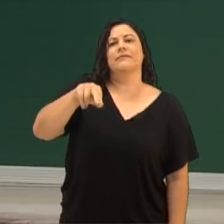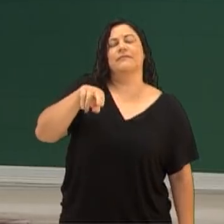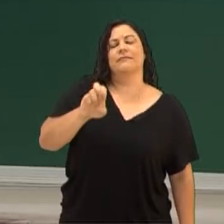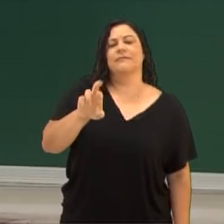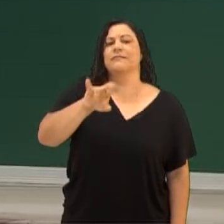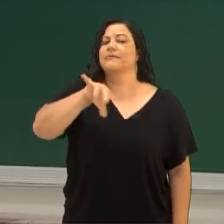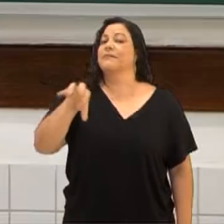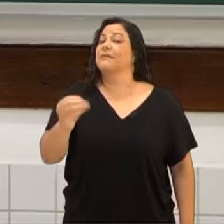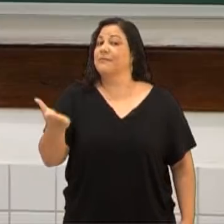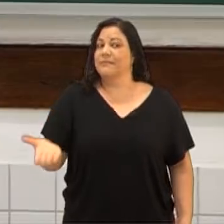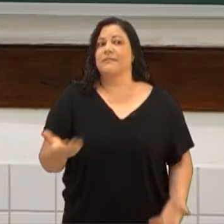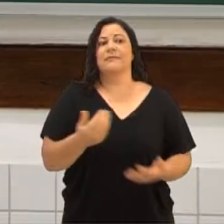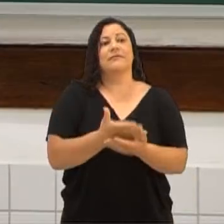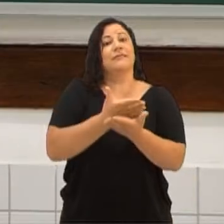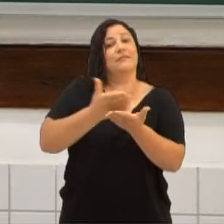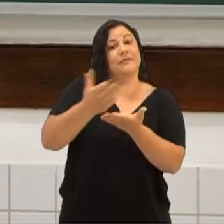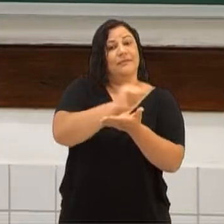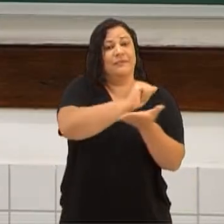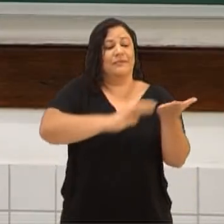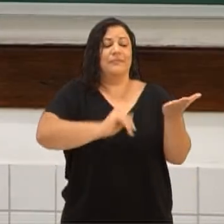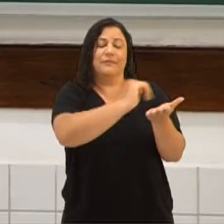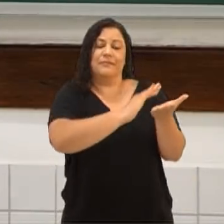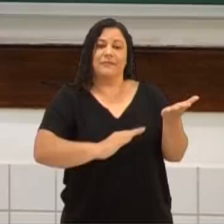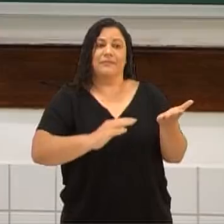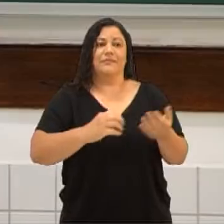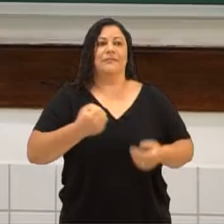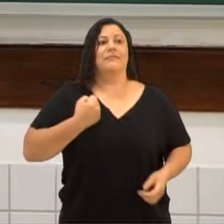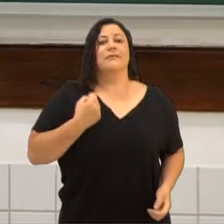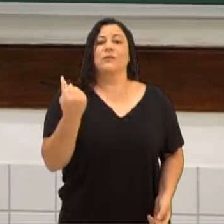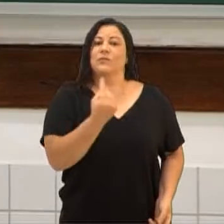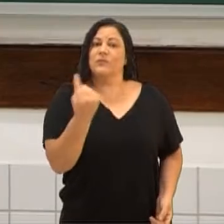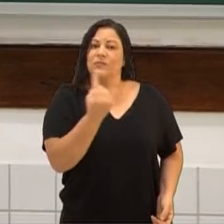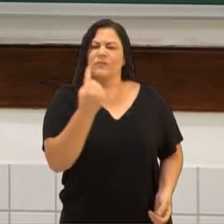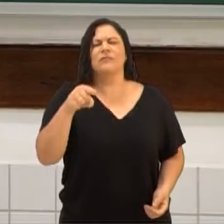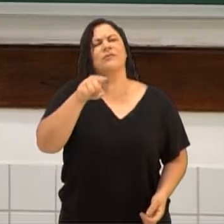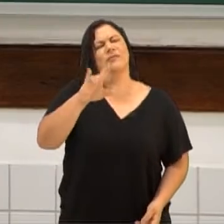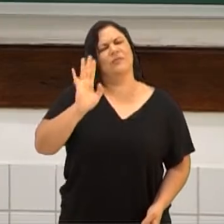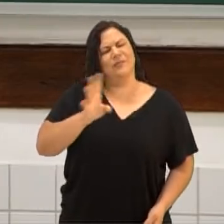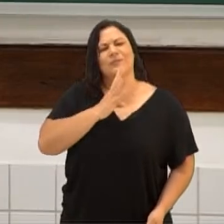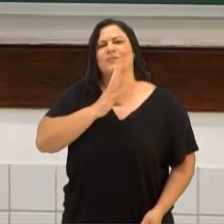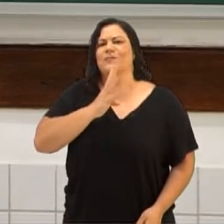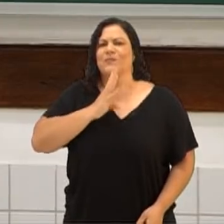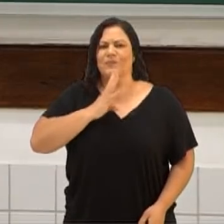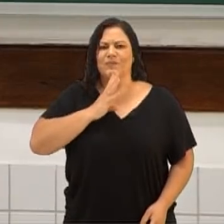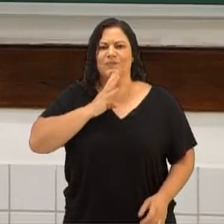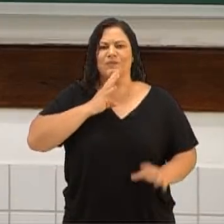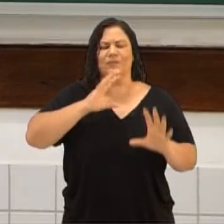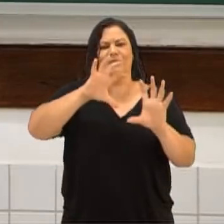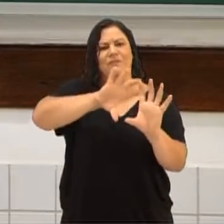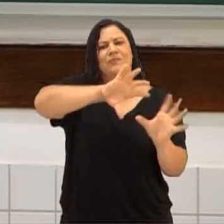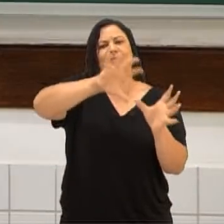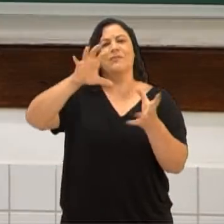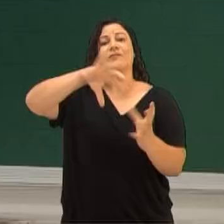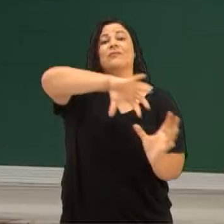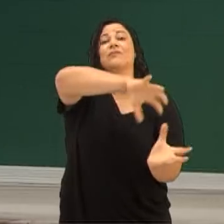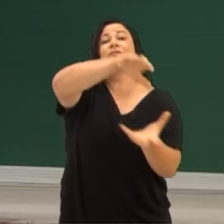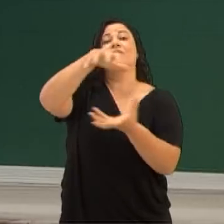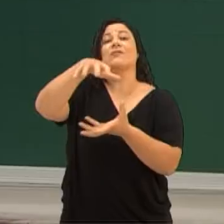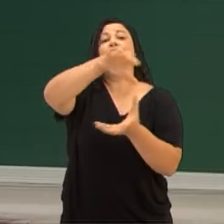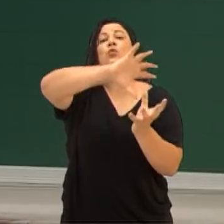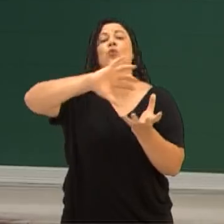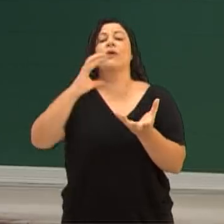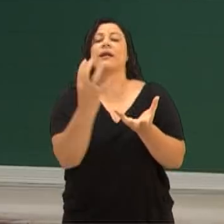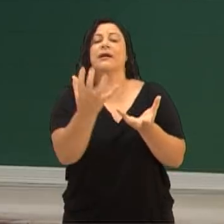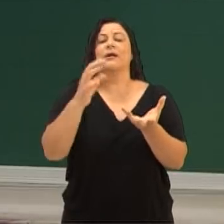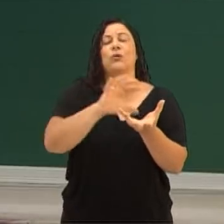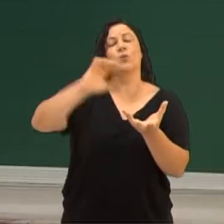Vamos começar aí tradicionalmente com um exercício, você já tem um conhecimento prévio aí do continente africano. Então vamos lá, escrevam alguns aspectos da